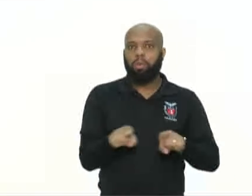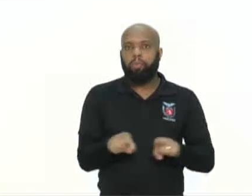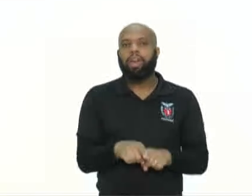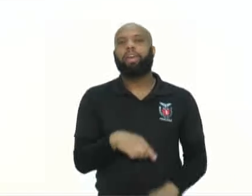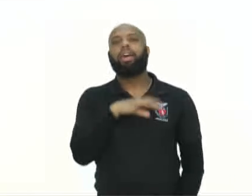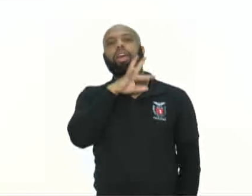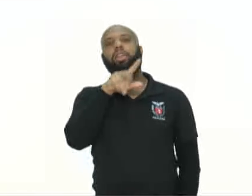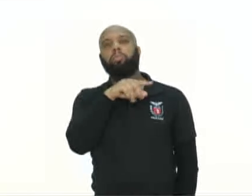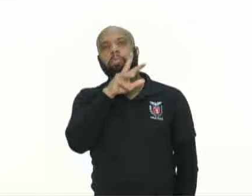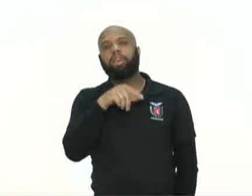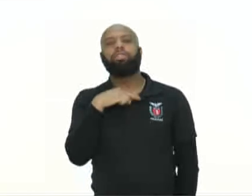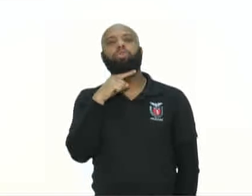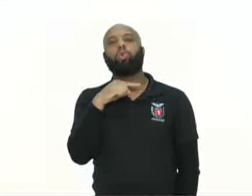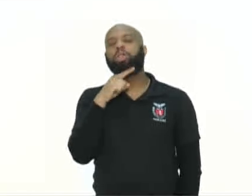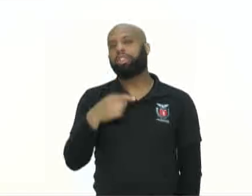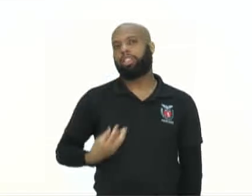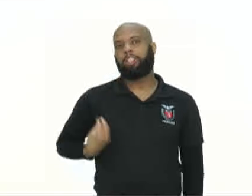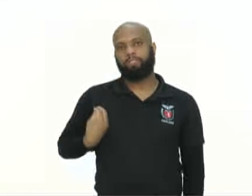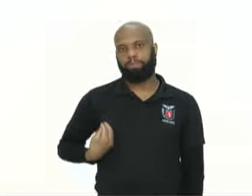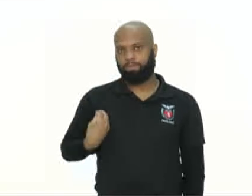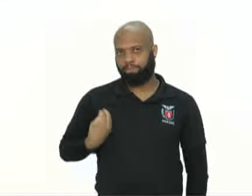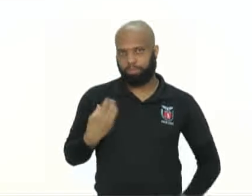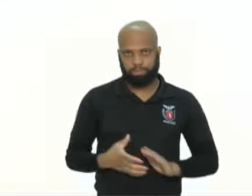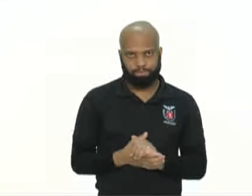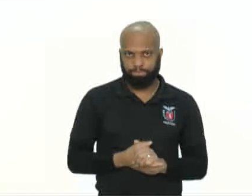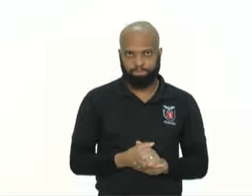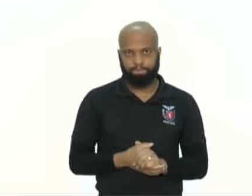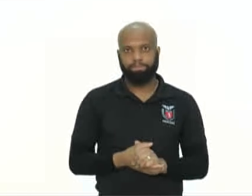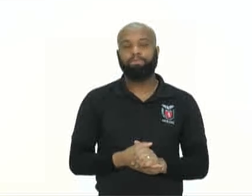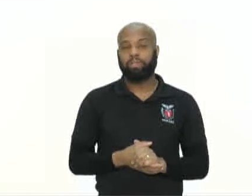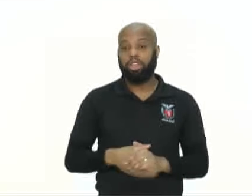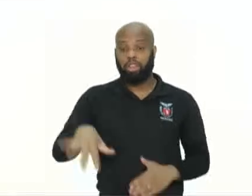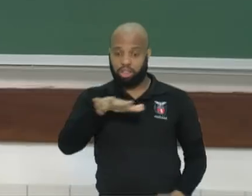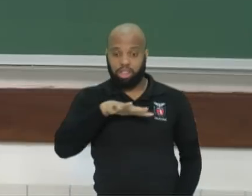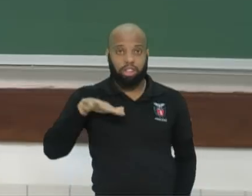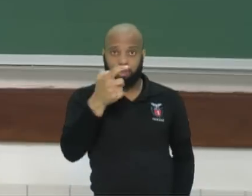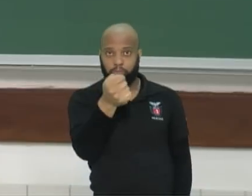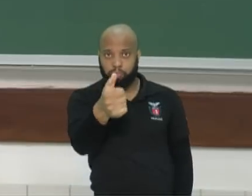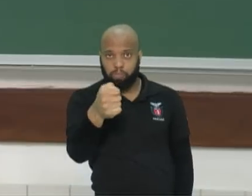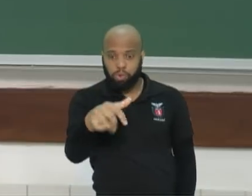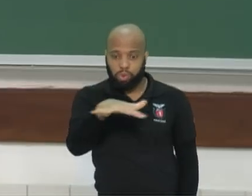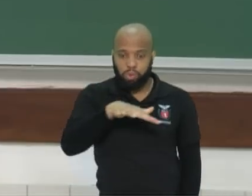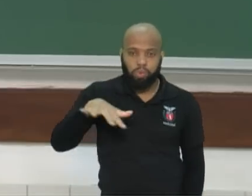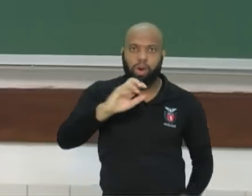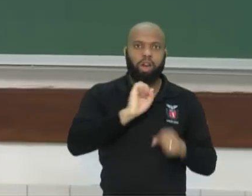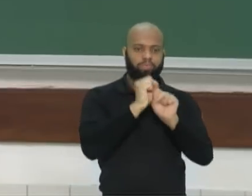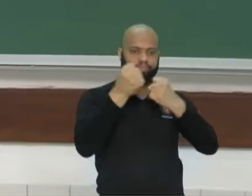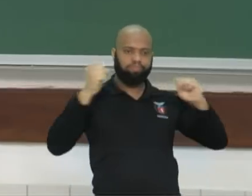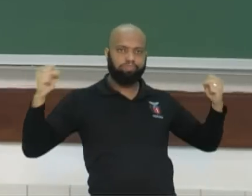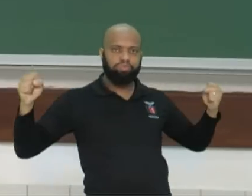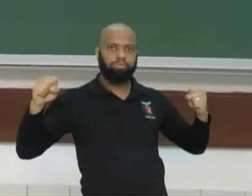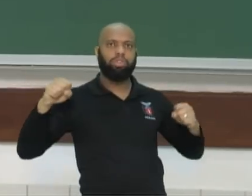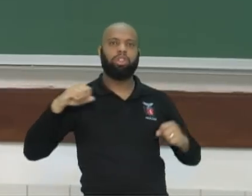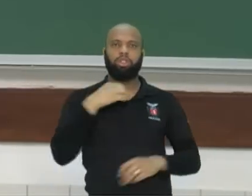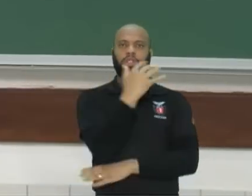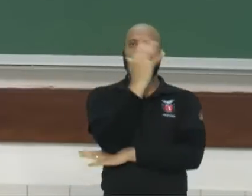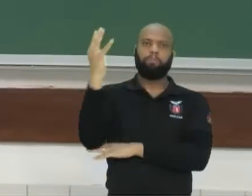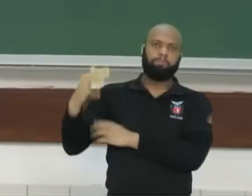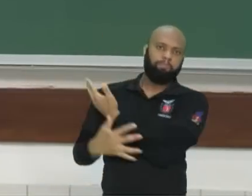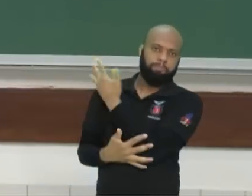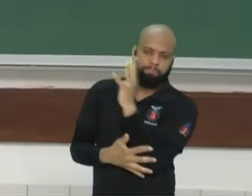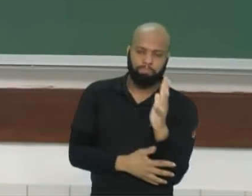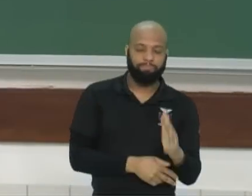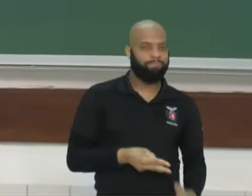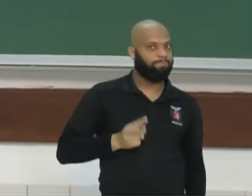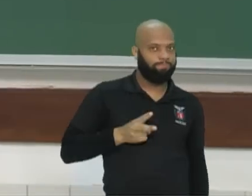conseguem sobreviver nos pequenos espaços que restam. Então, eram áreas gigantescas de floresta que